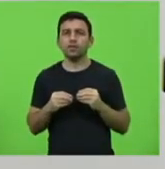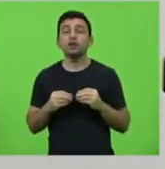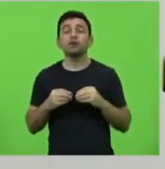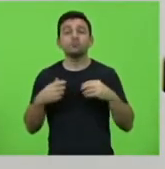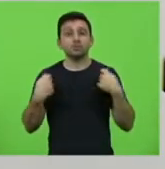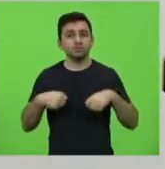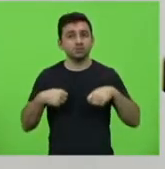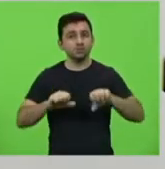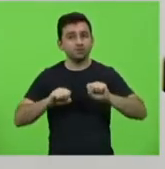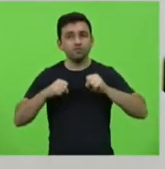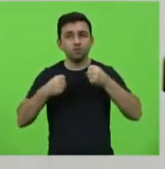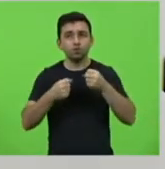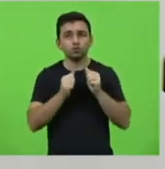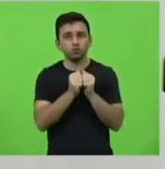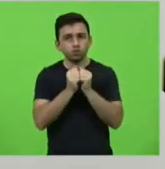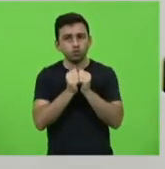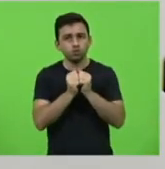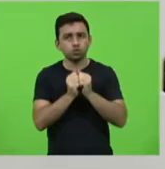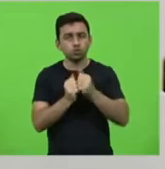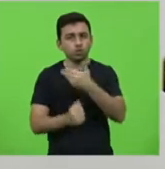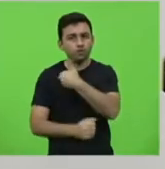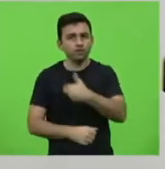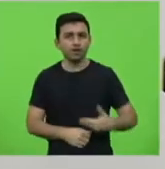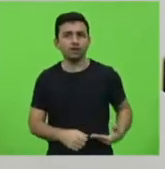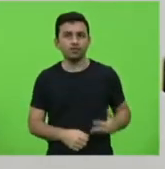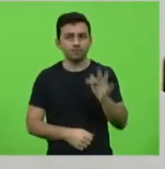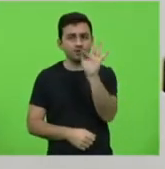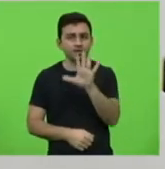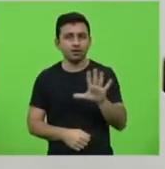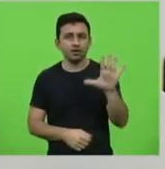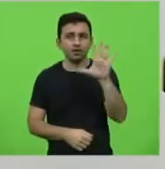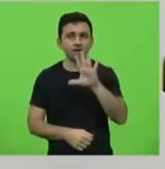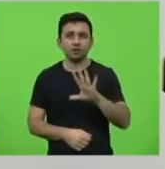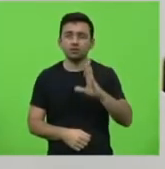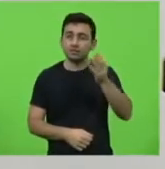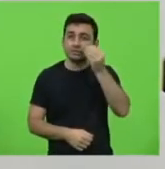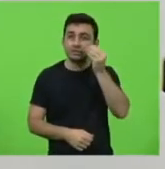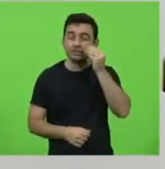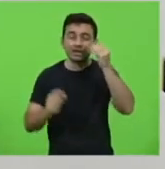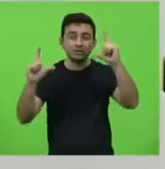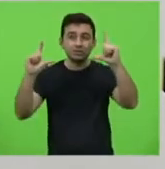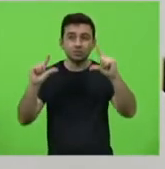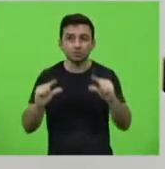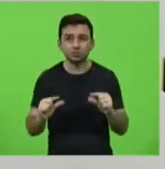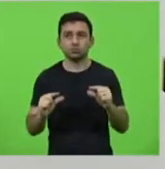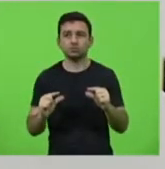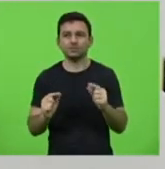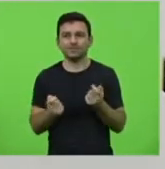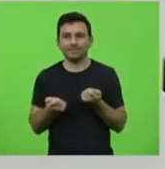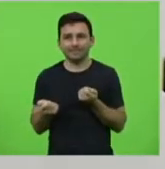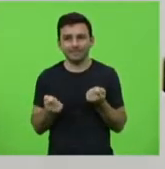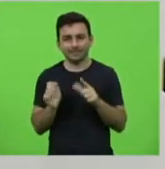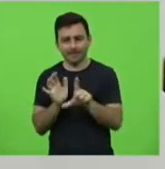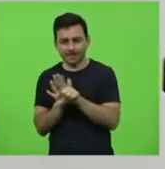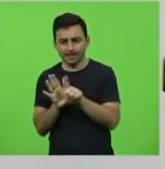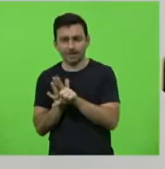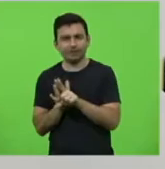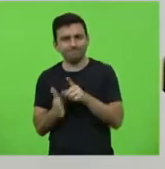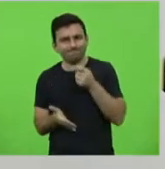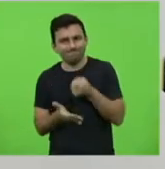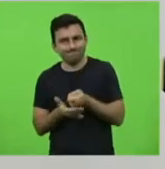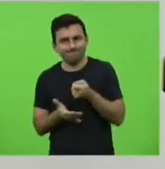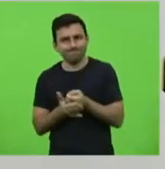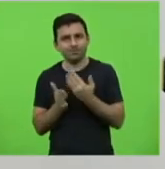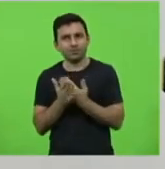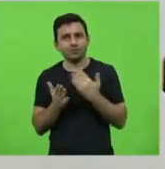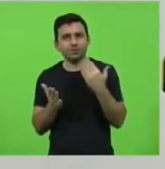esforços junto com o governo federal, esse e vários outros, para a gente tentar reduzir, apertando na legislação, reduzindo o